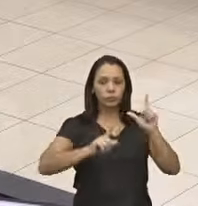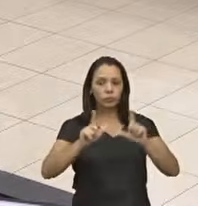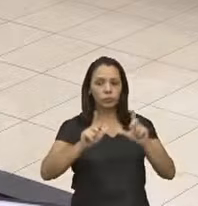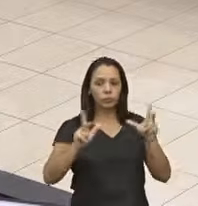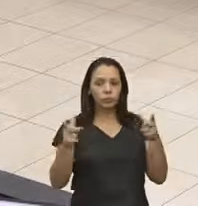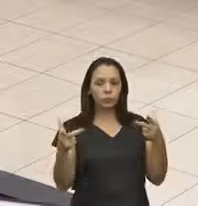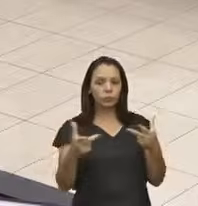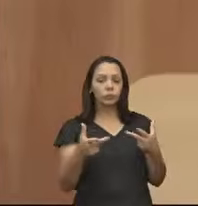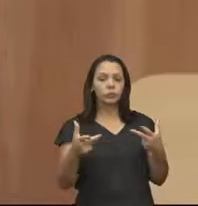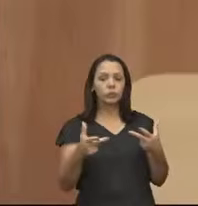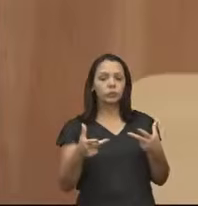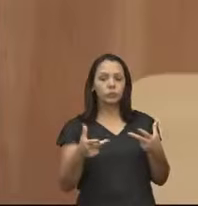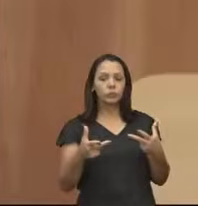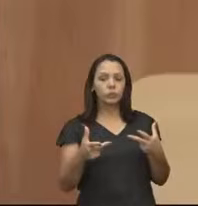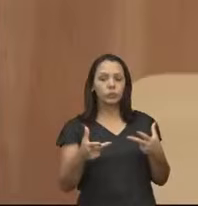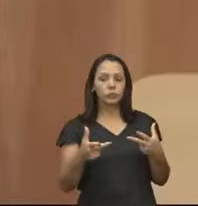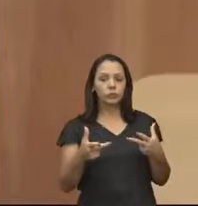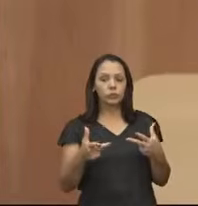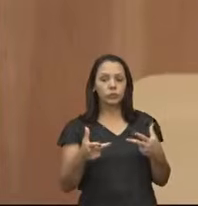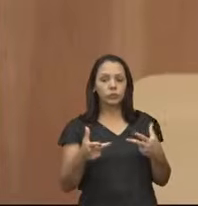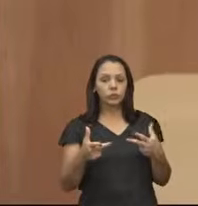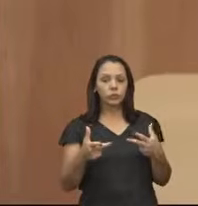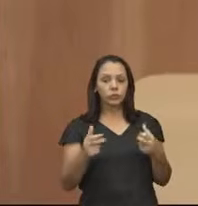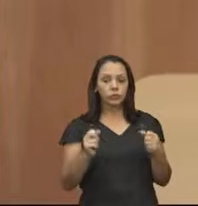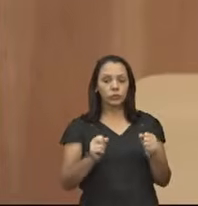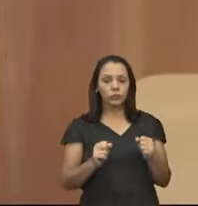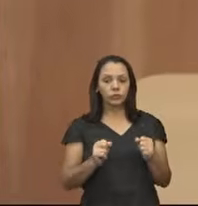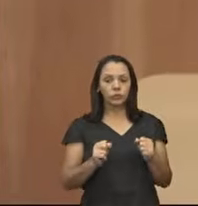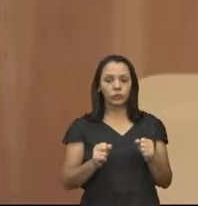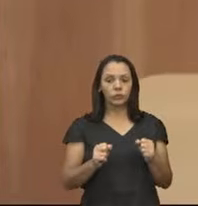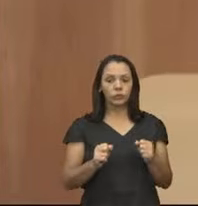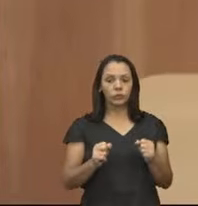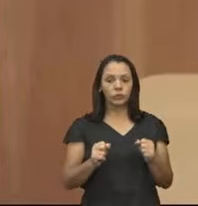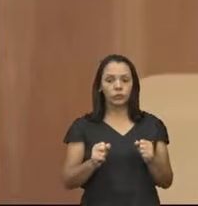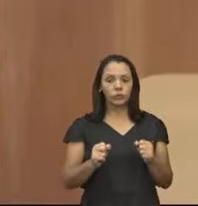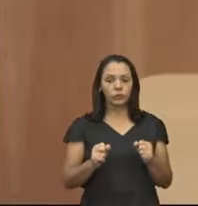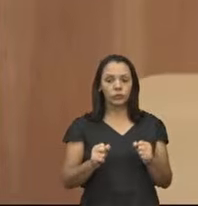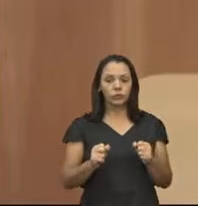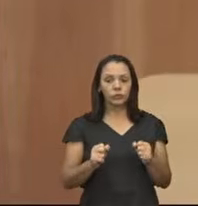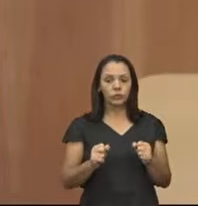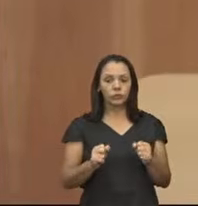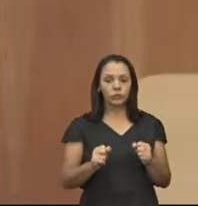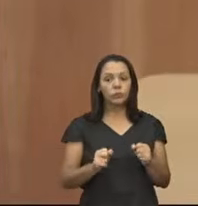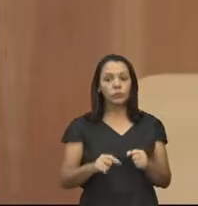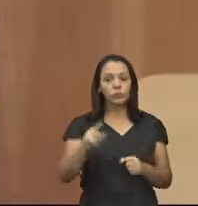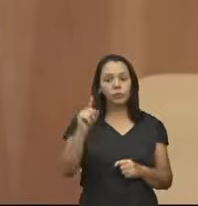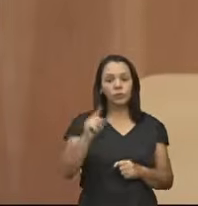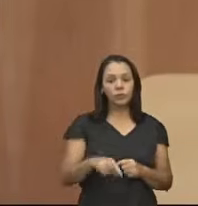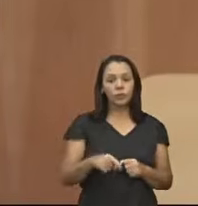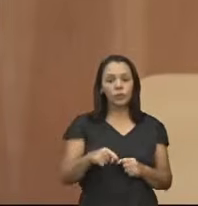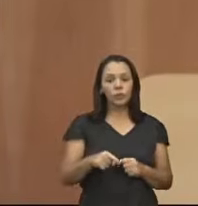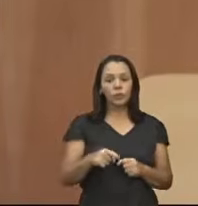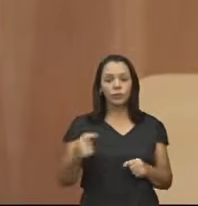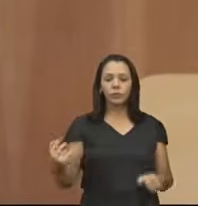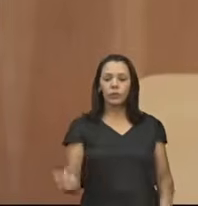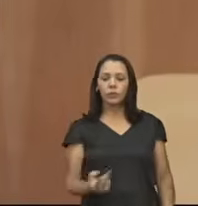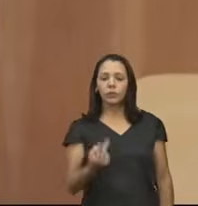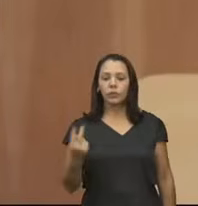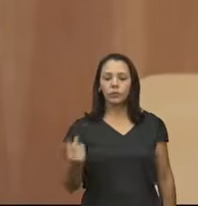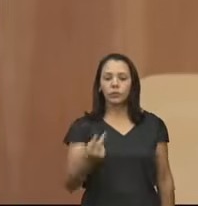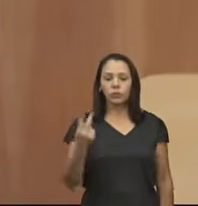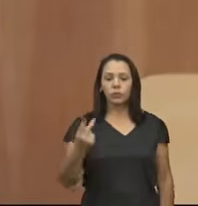Câmara para prestigiar essa situação é justamente para autovalorizar